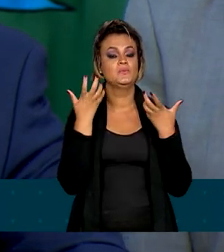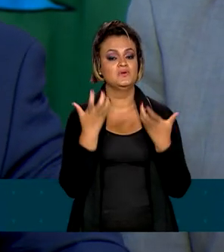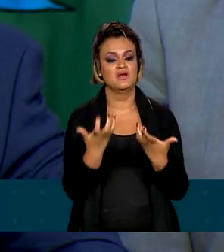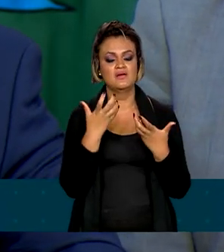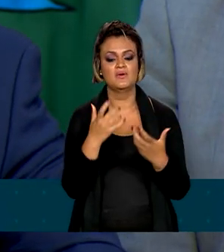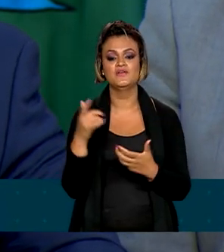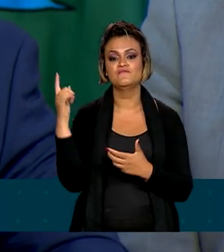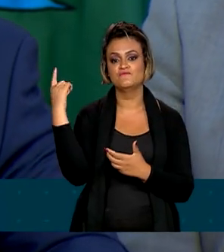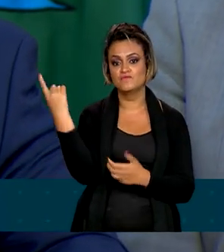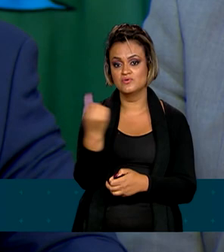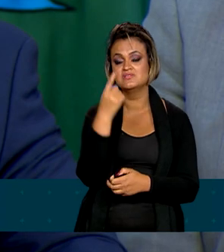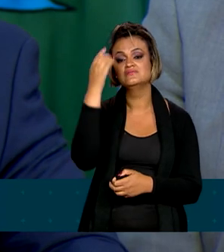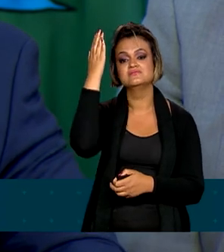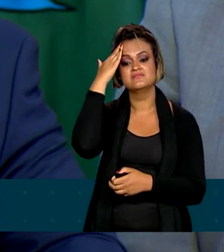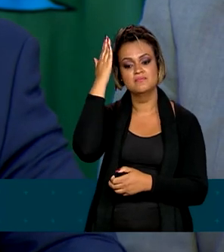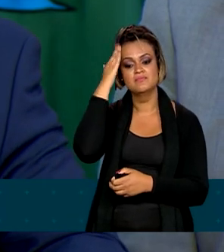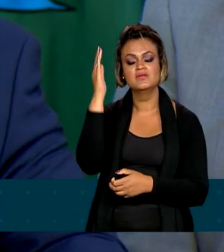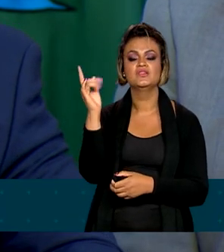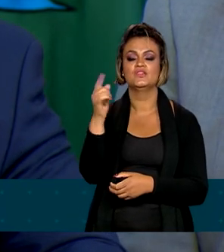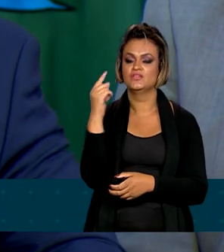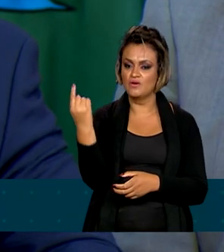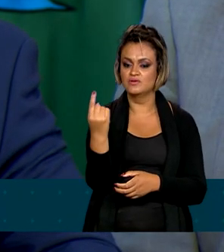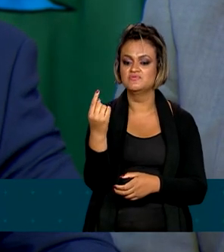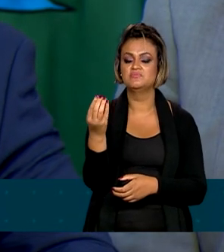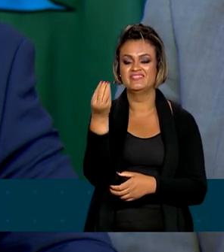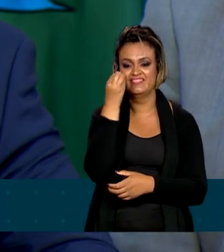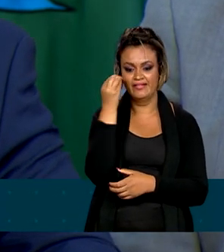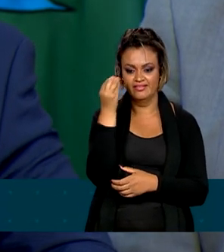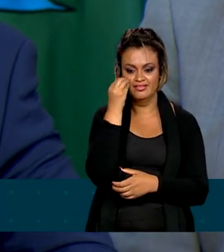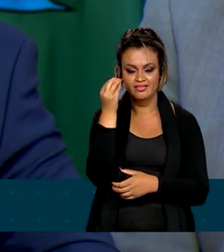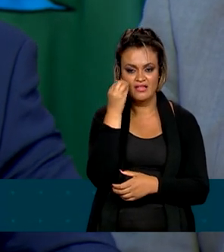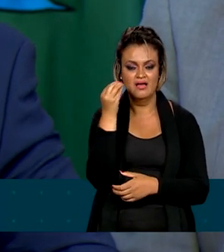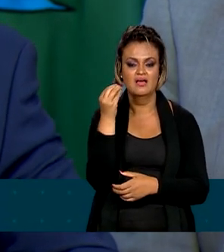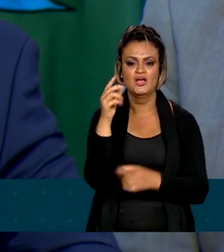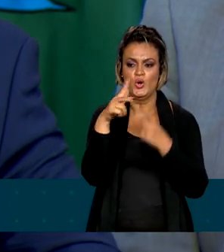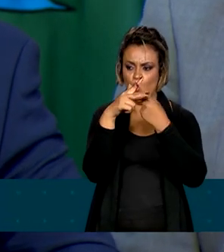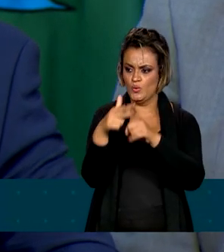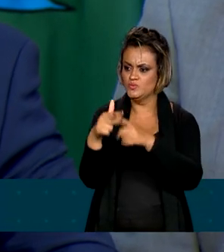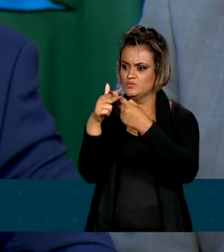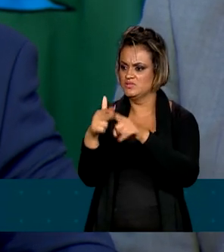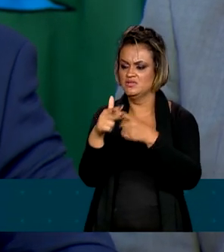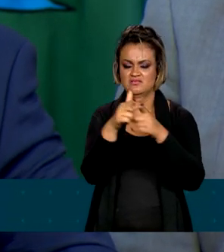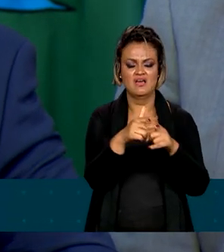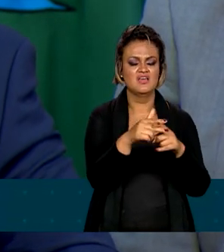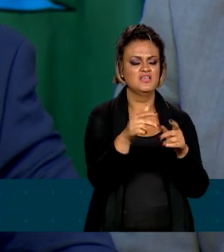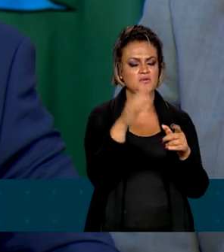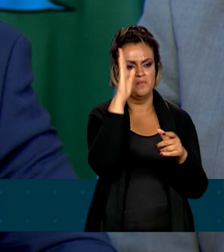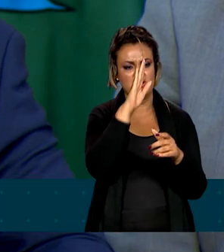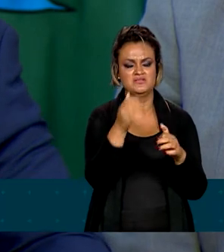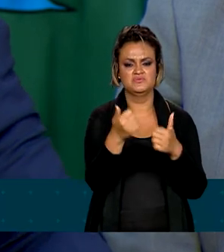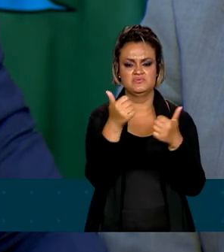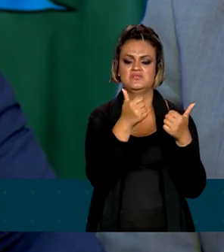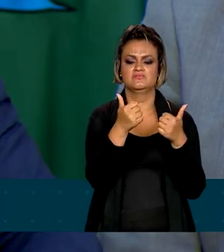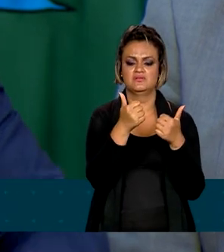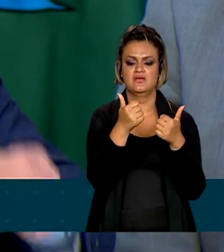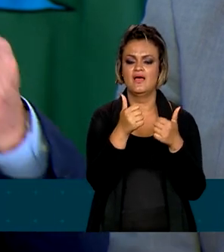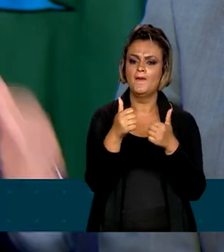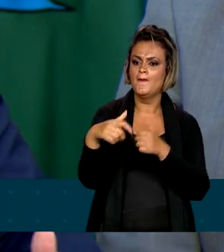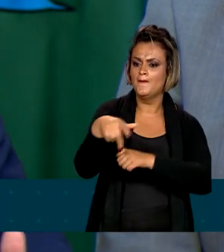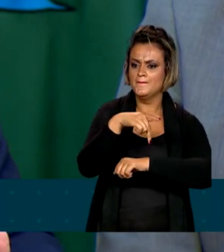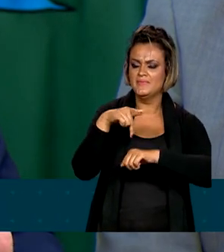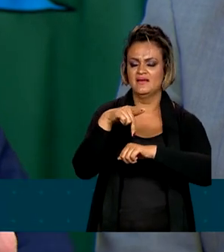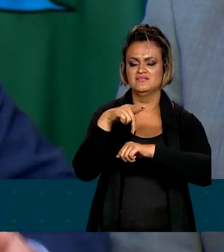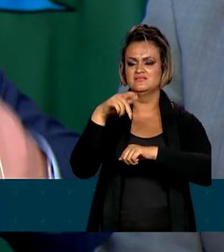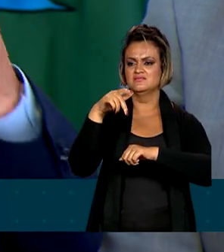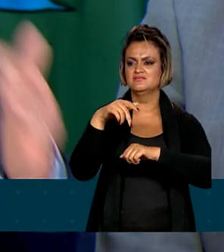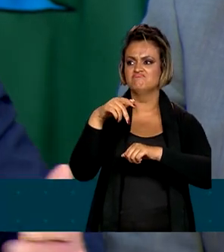é que vocês saibam que nós vamos tentar recuperar a civilidade nesse país. Esse país é um país